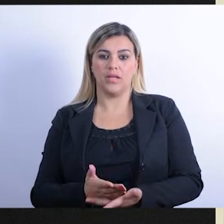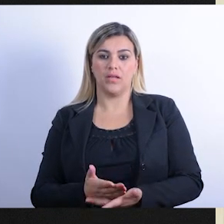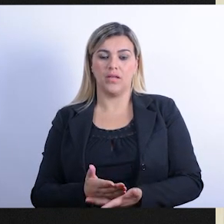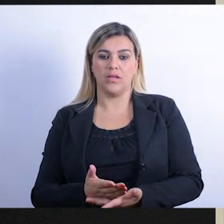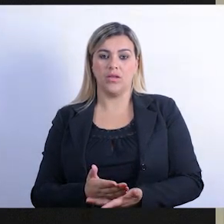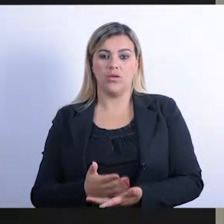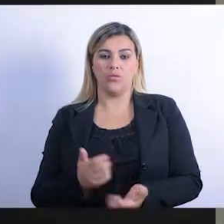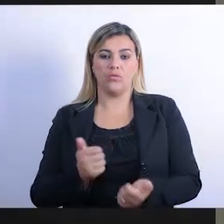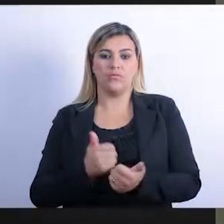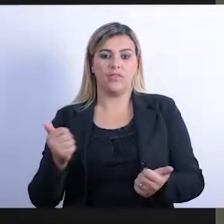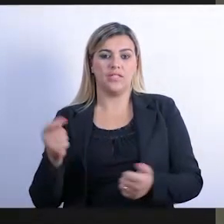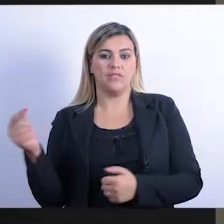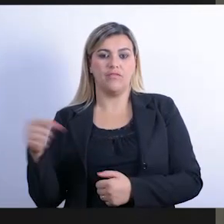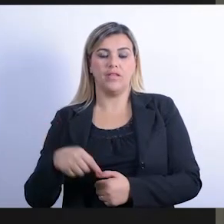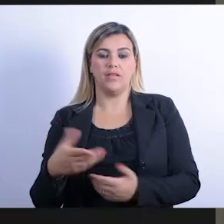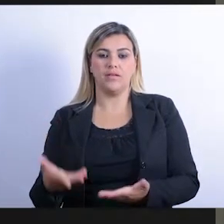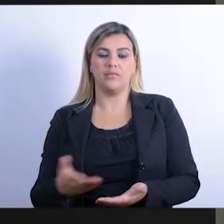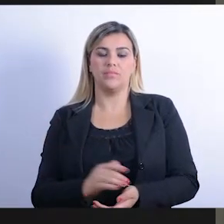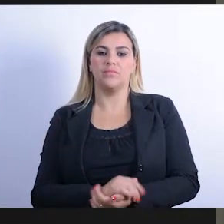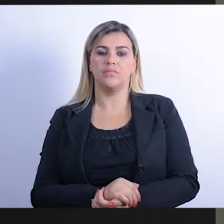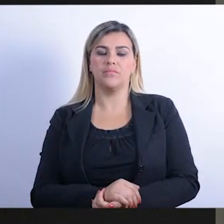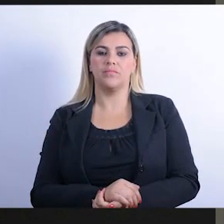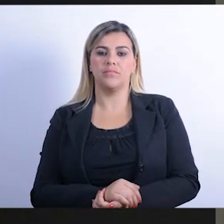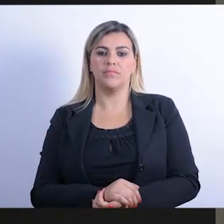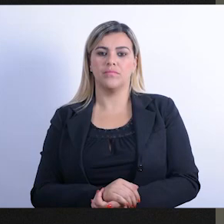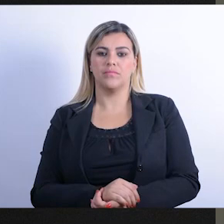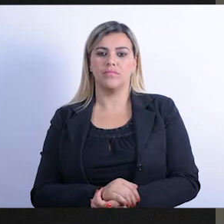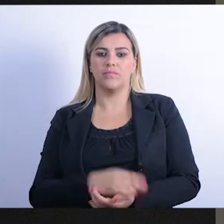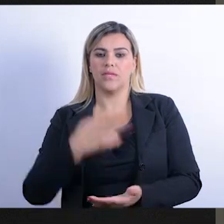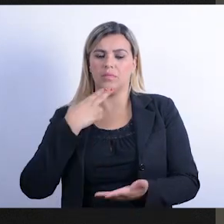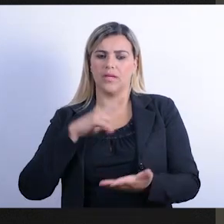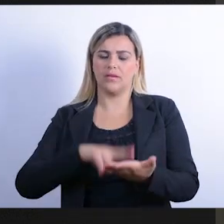almirante vinha para unifar a turma. Aí eu peguei o